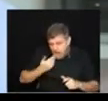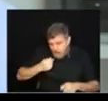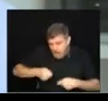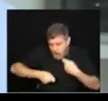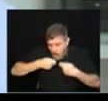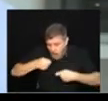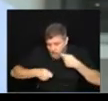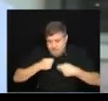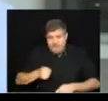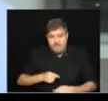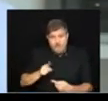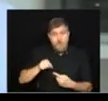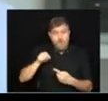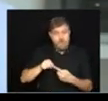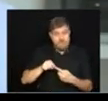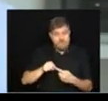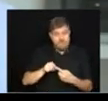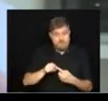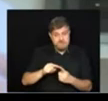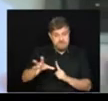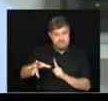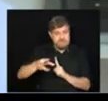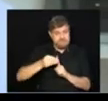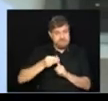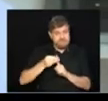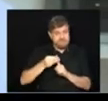não transmitam ou não recebam